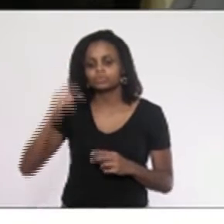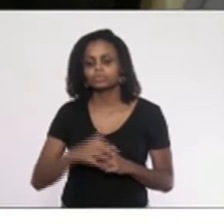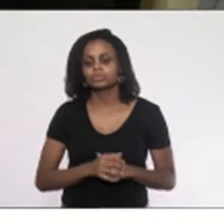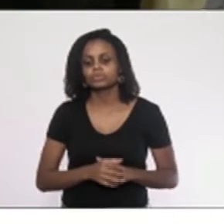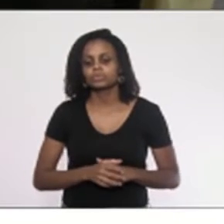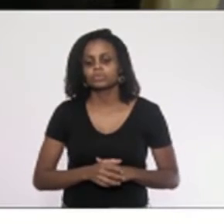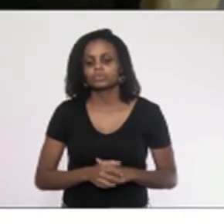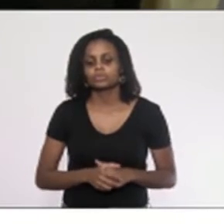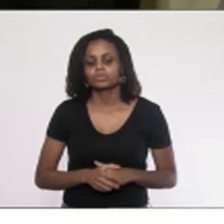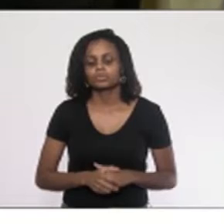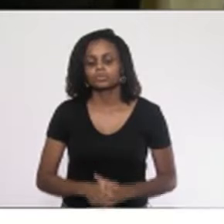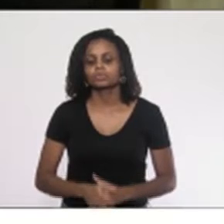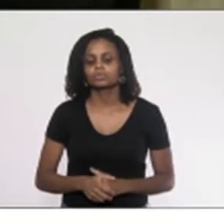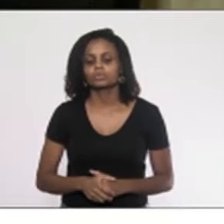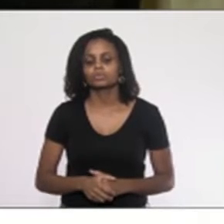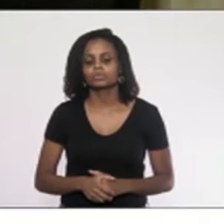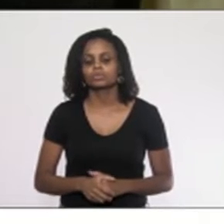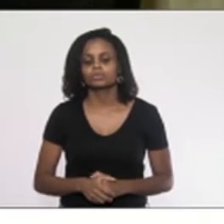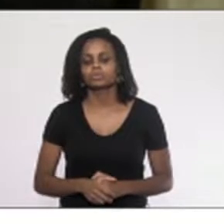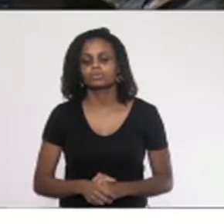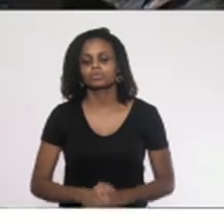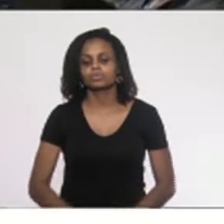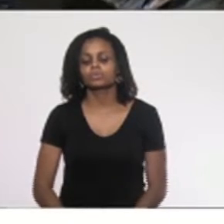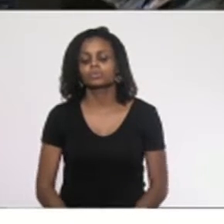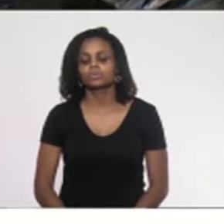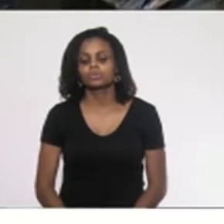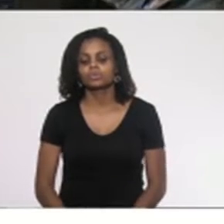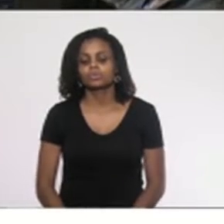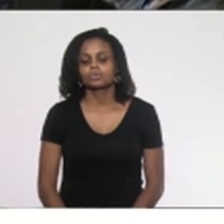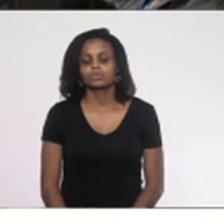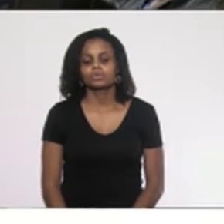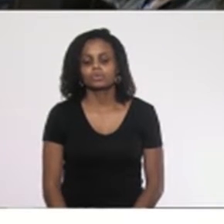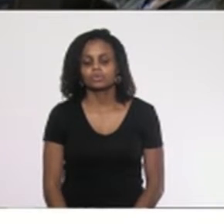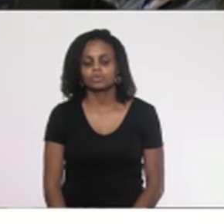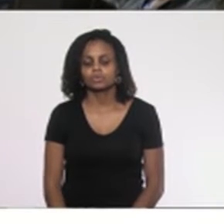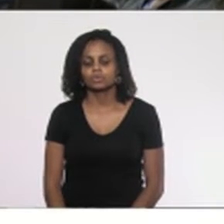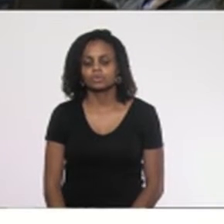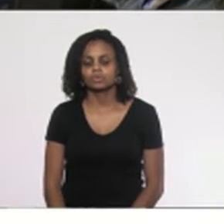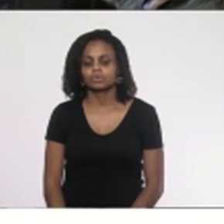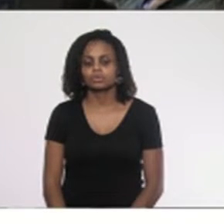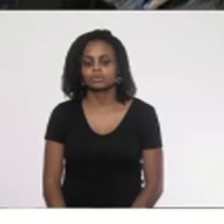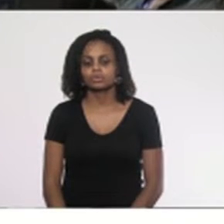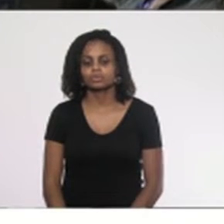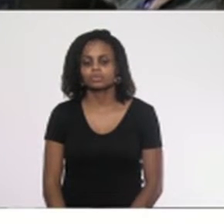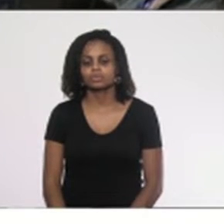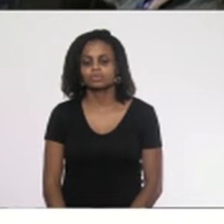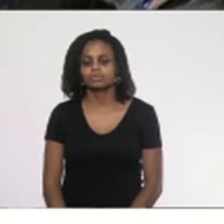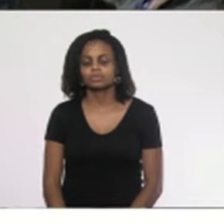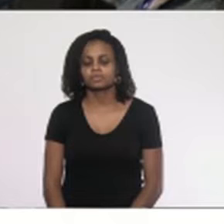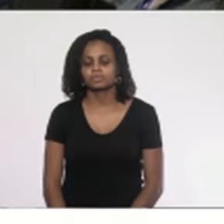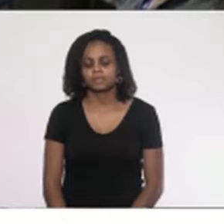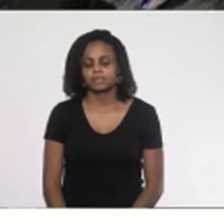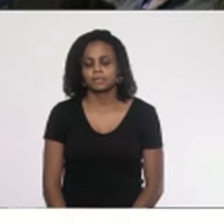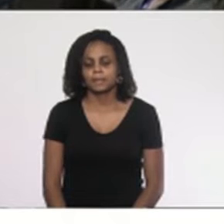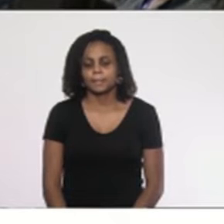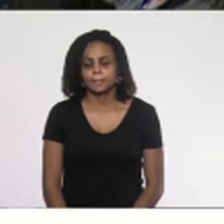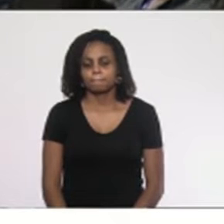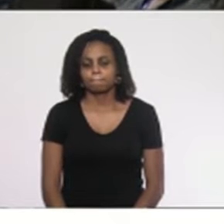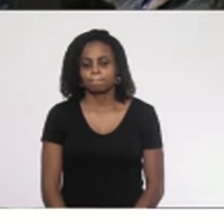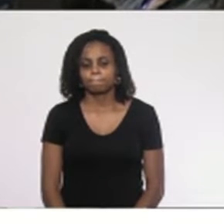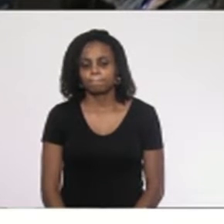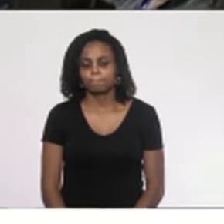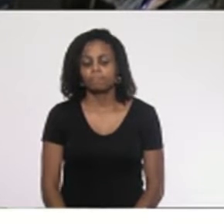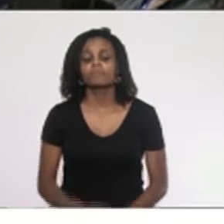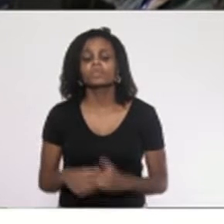relator. Eu, por óbvio, acompanho Por o óbvio. relator. Eu acompanho, mas não voto. Não, o senhor já... Eu queria pedir a